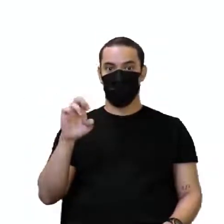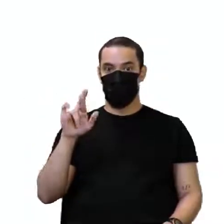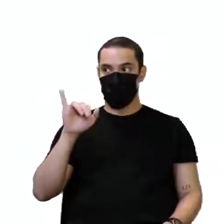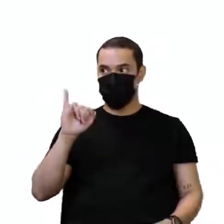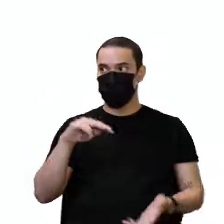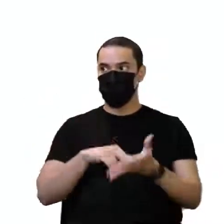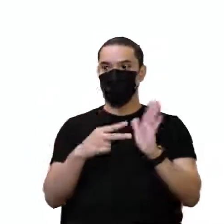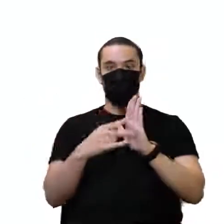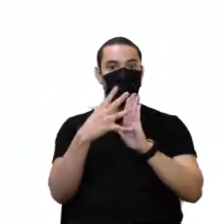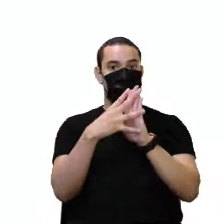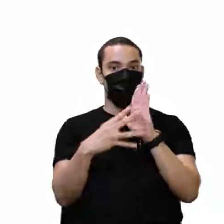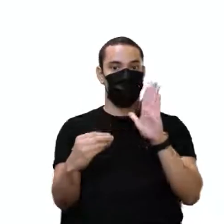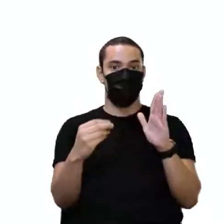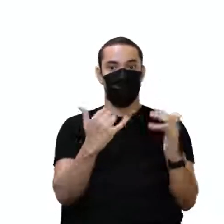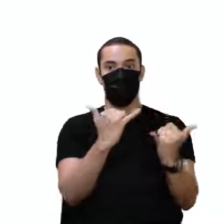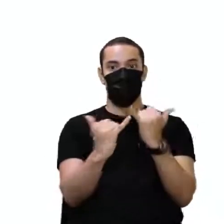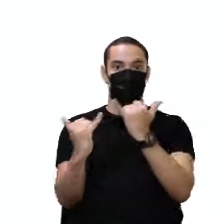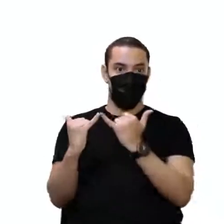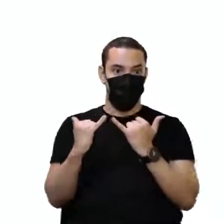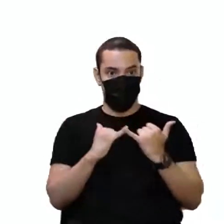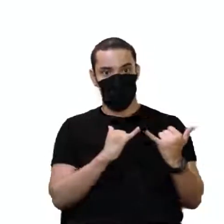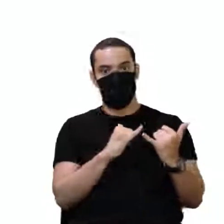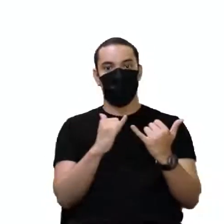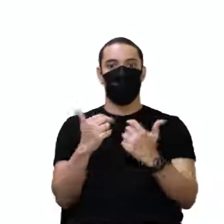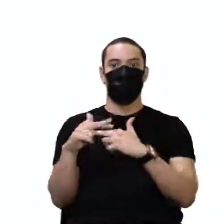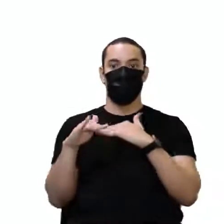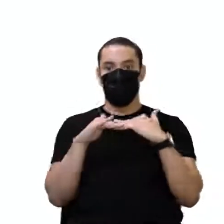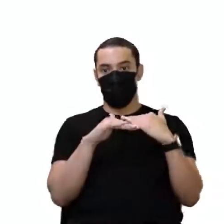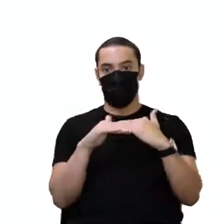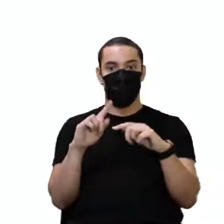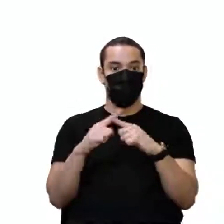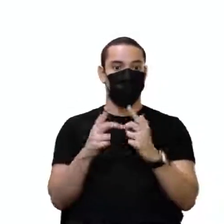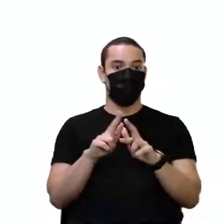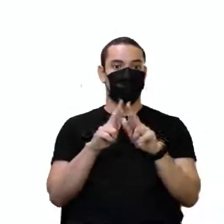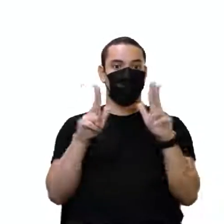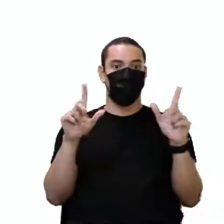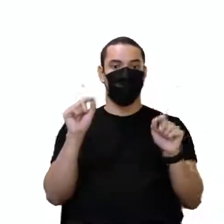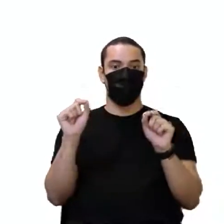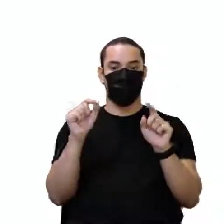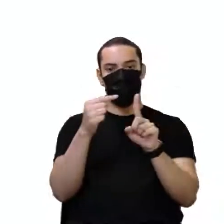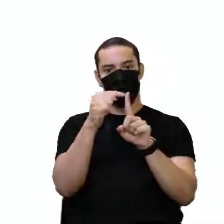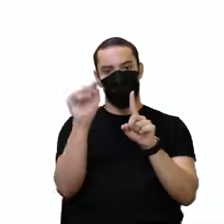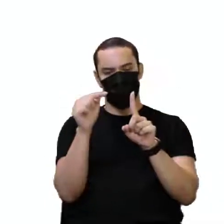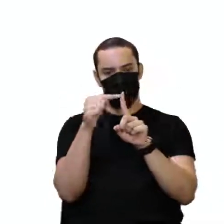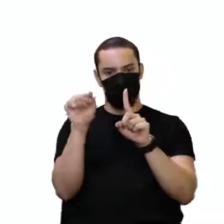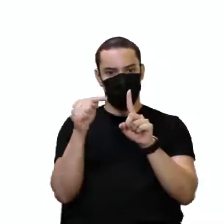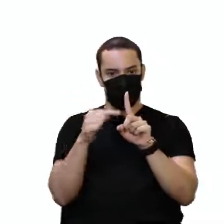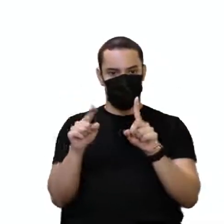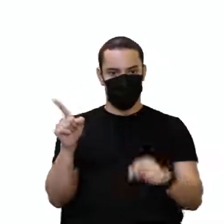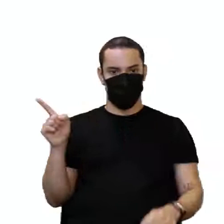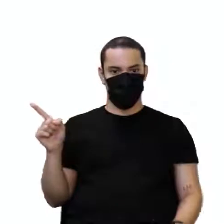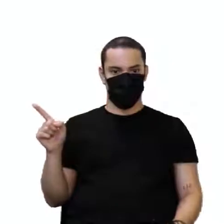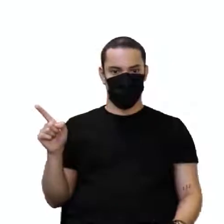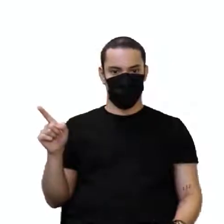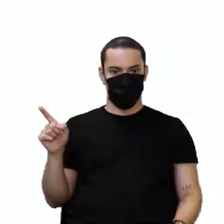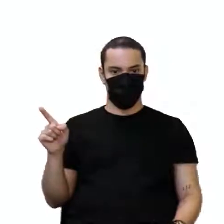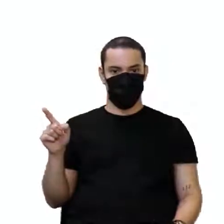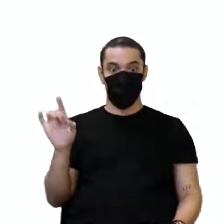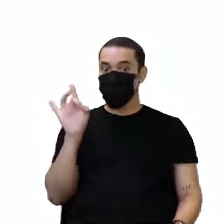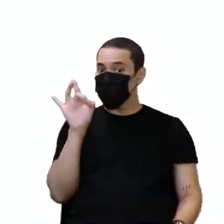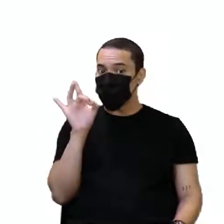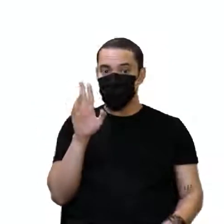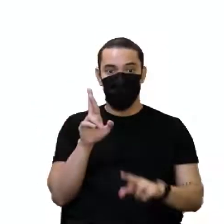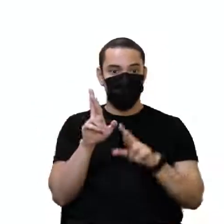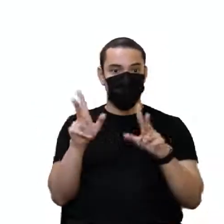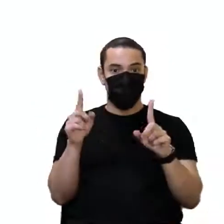muitos padrões, né? E ela tem, a diferença dela é essas listrazinhas aqui, ó. Tá?